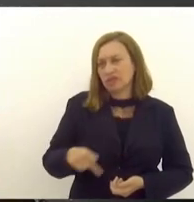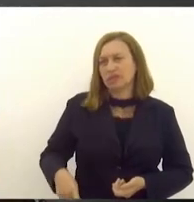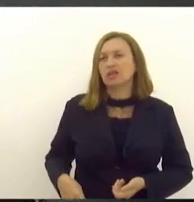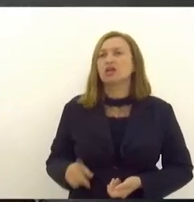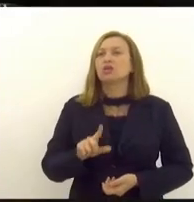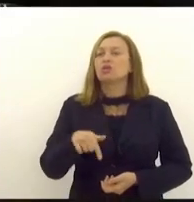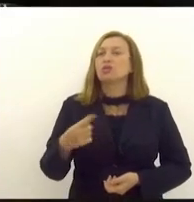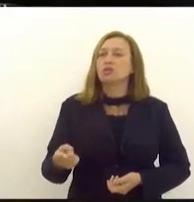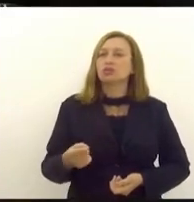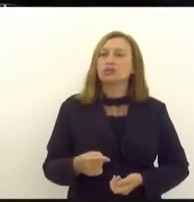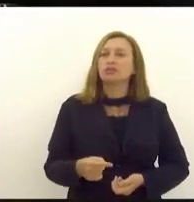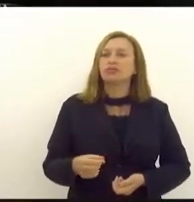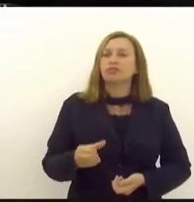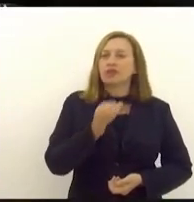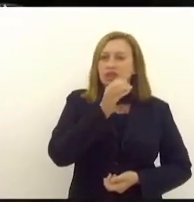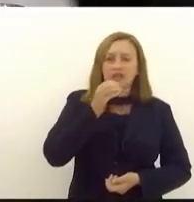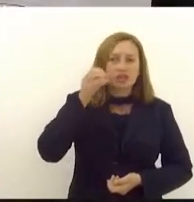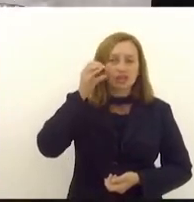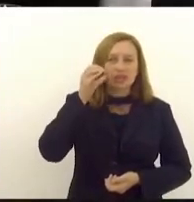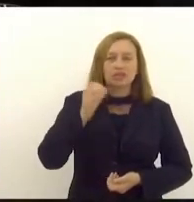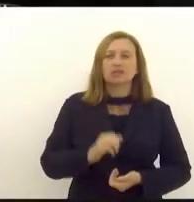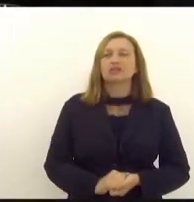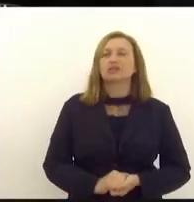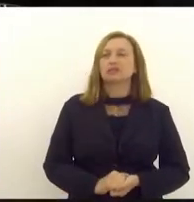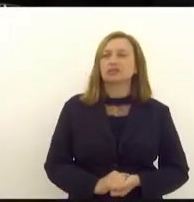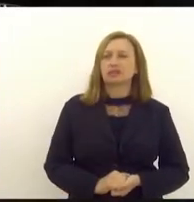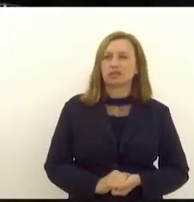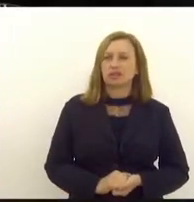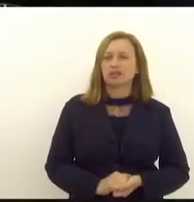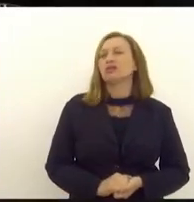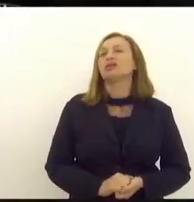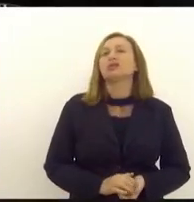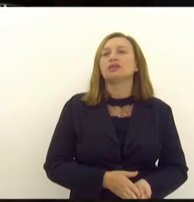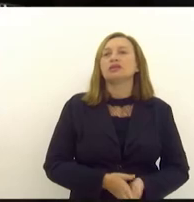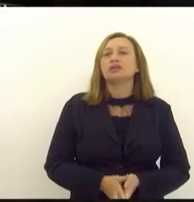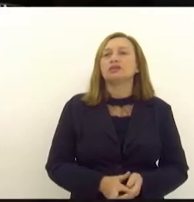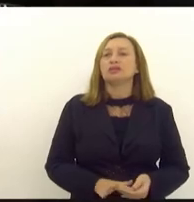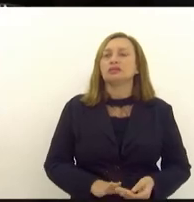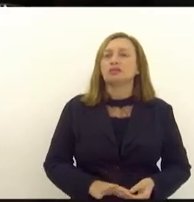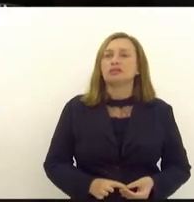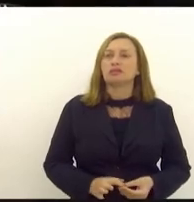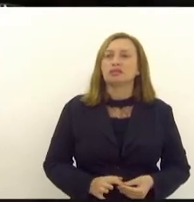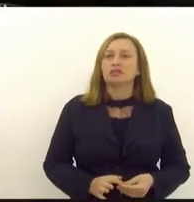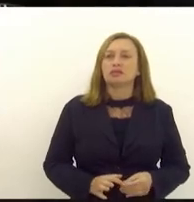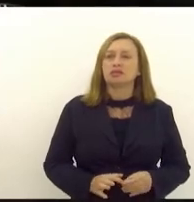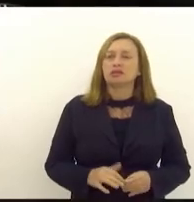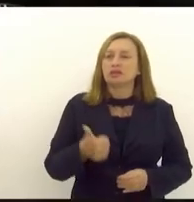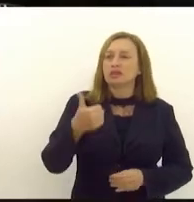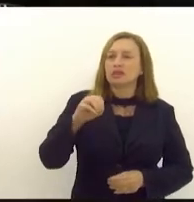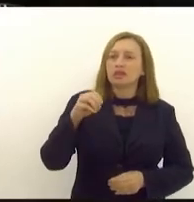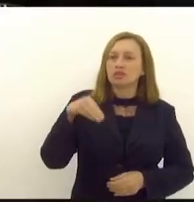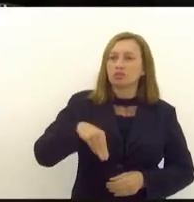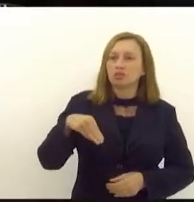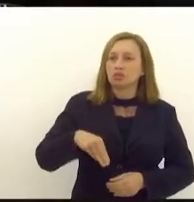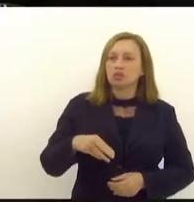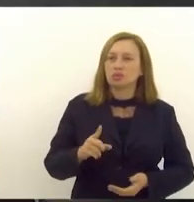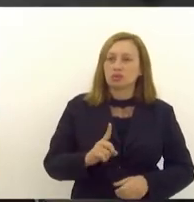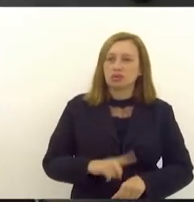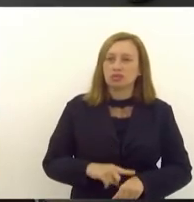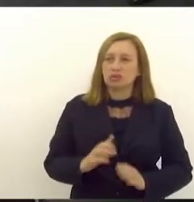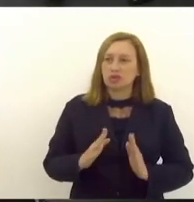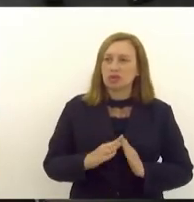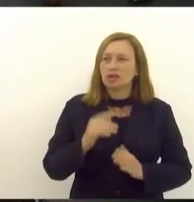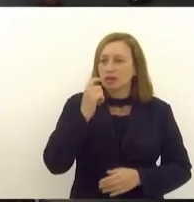próxima oradores escrito é a nobre deputada Célia Jordão que dispõe de 10 minutos